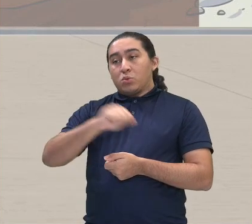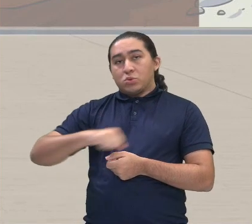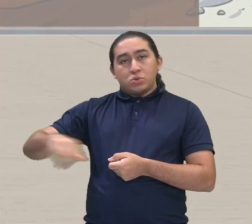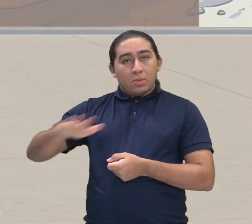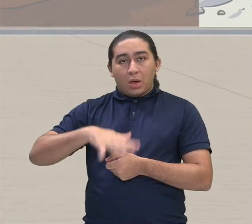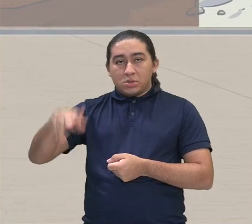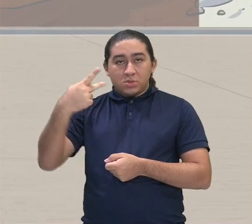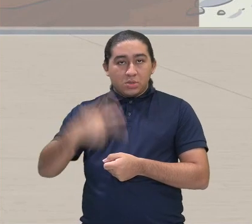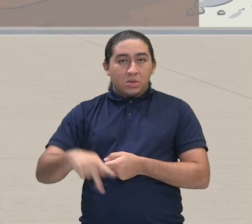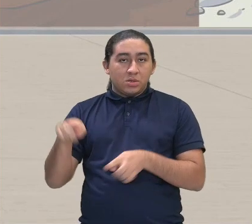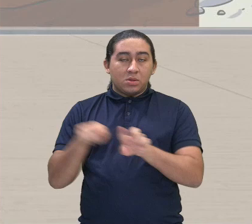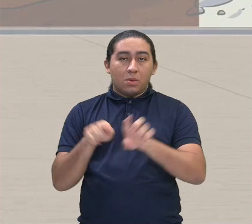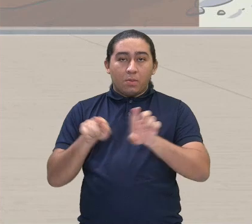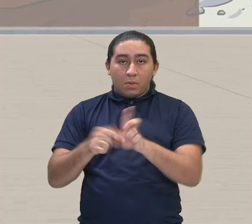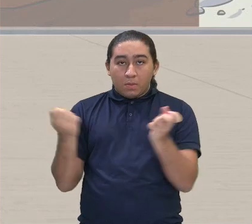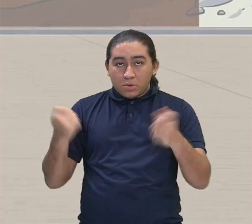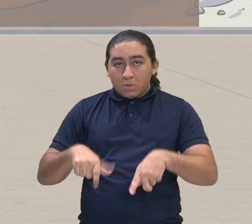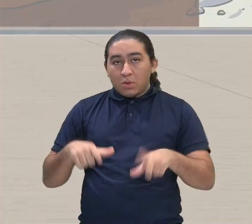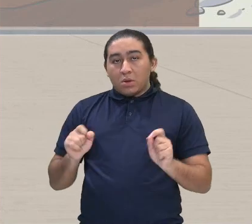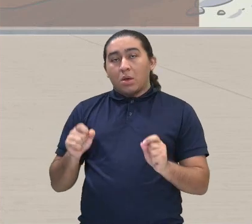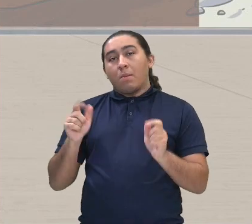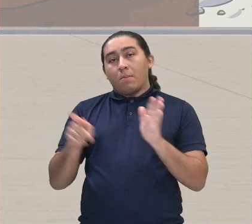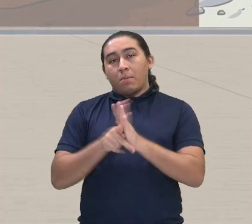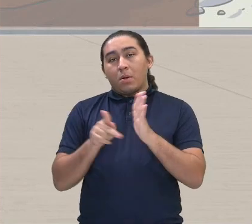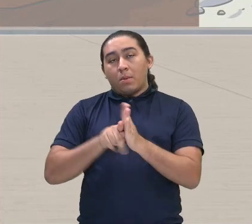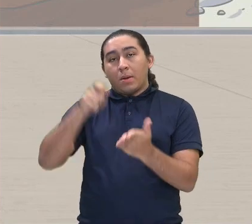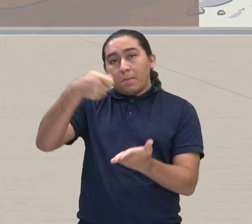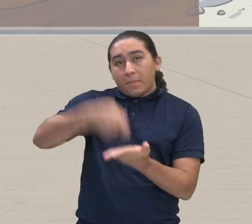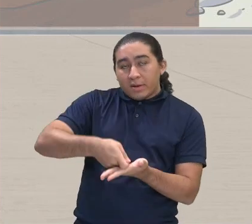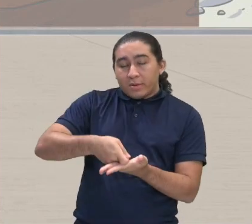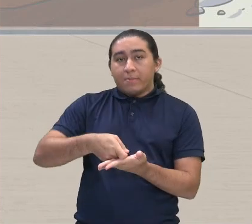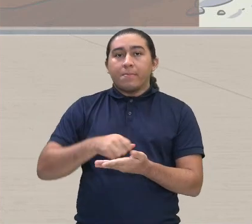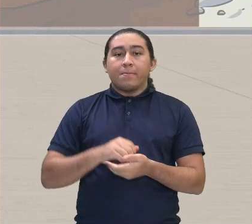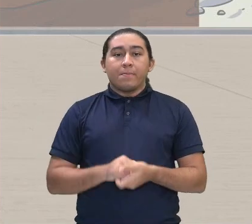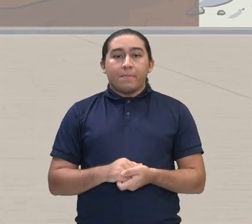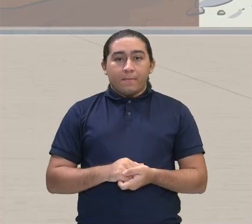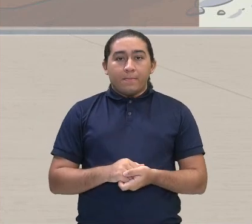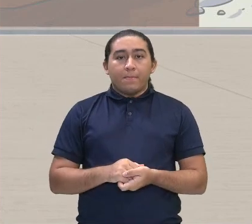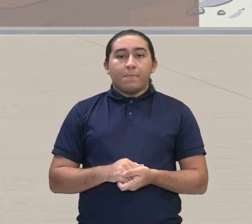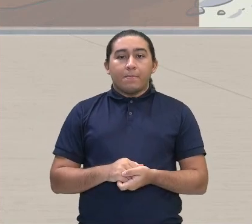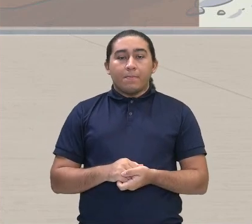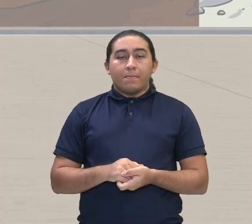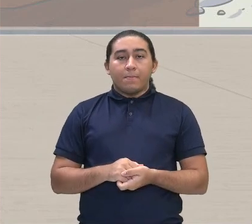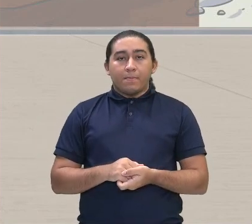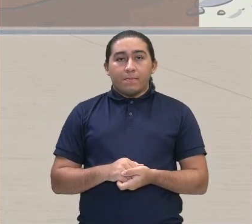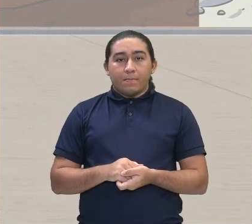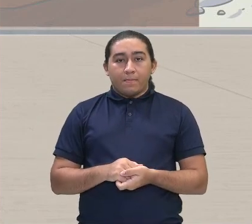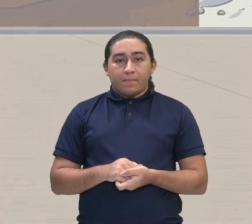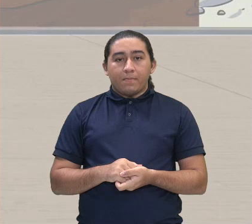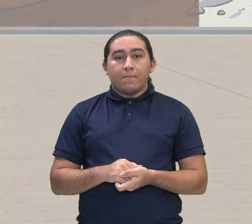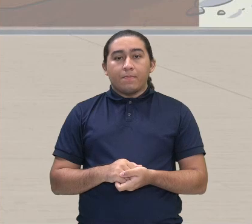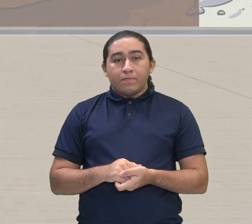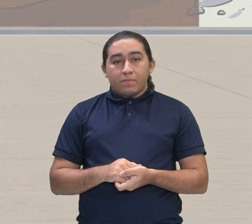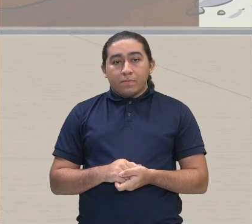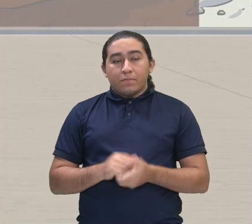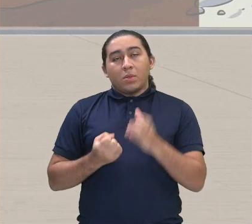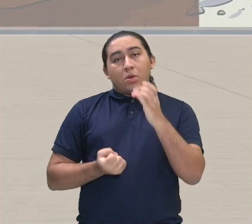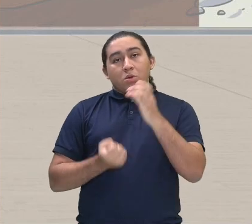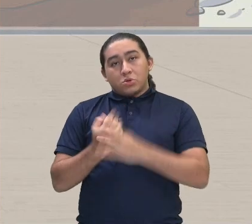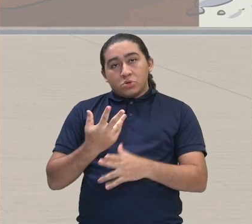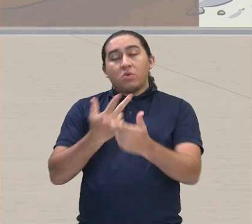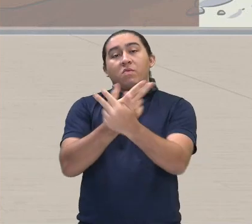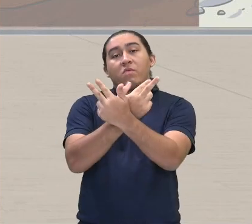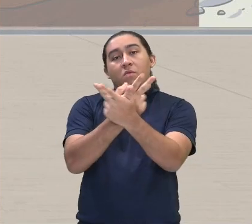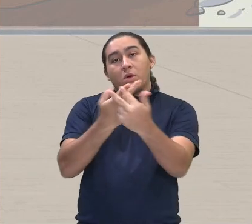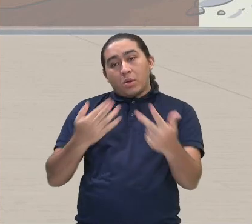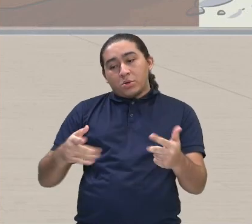boa parte disso vai ser dado como tributo ao seu senhor. Então nós vamos ter a formação de grandes propriedades rurais,